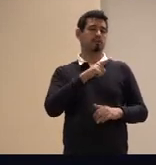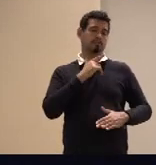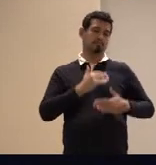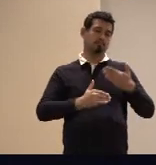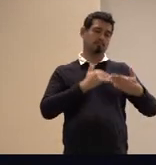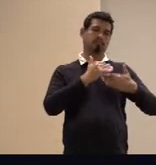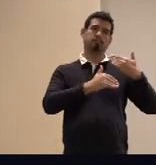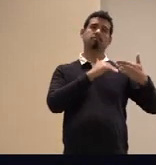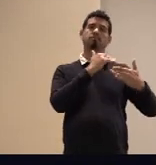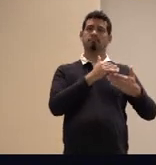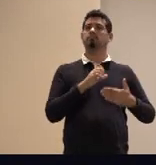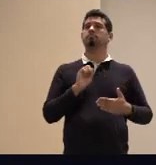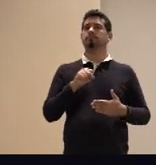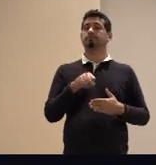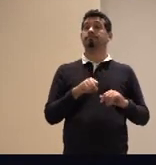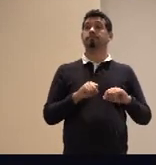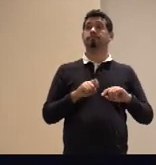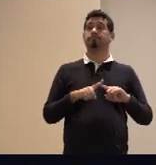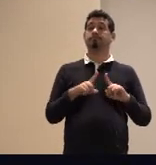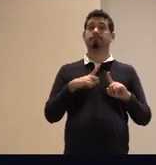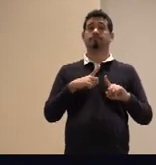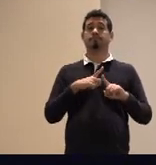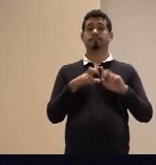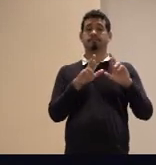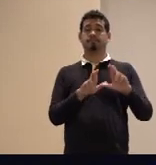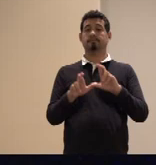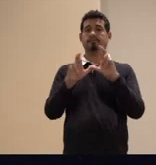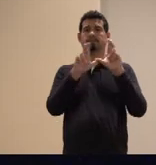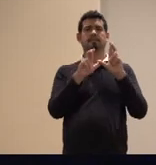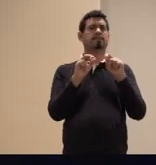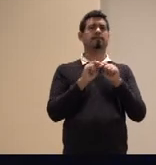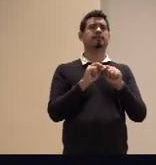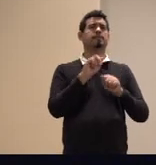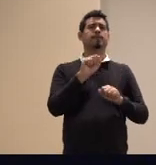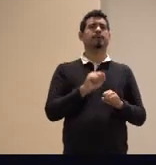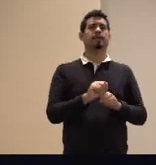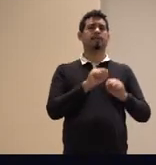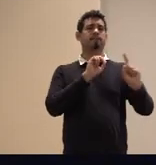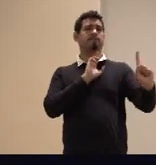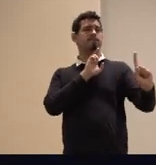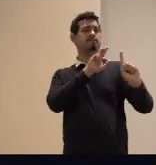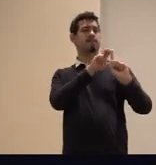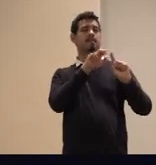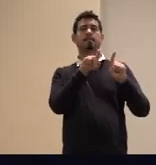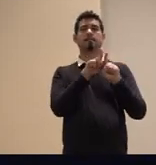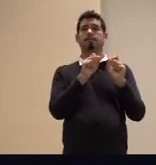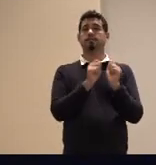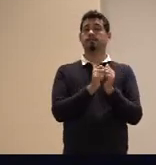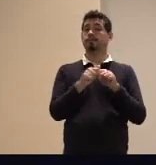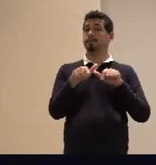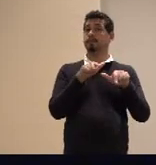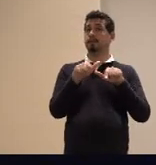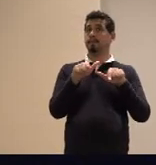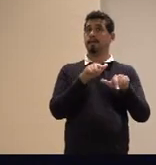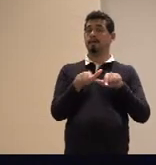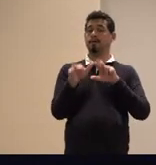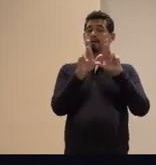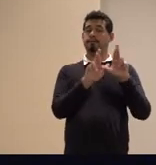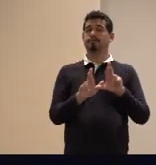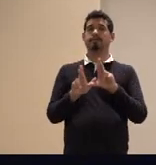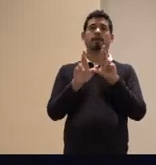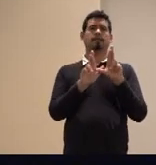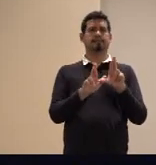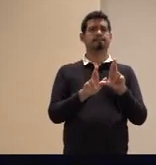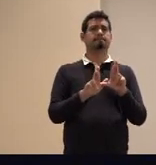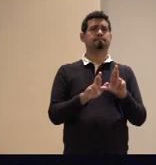sendo necessárias, mas com a regionalização elas vão fazer essa referência com os serviços regionais. Então,